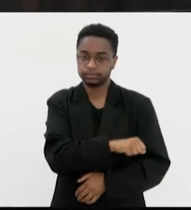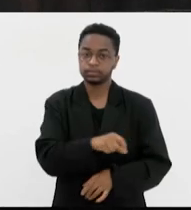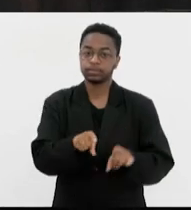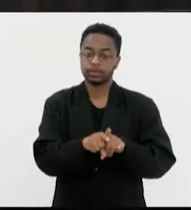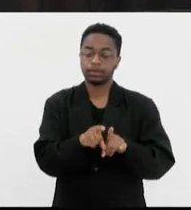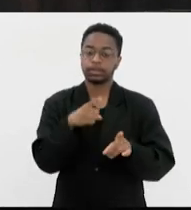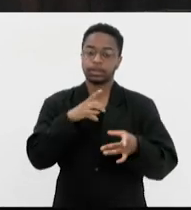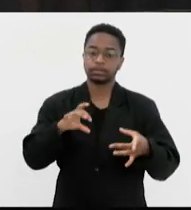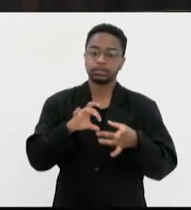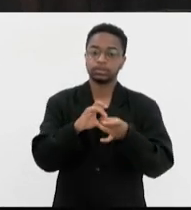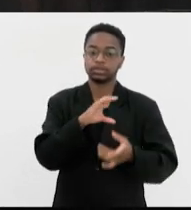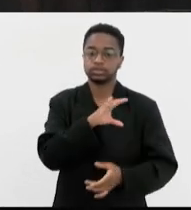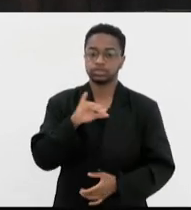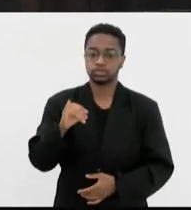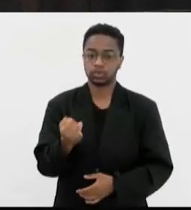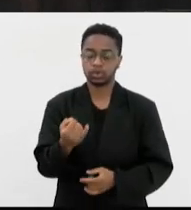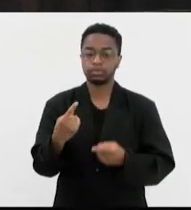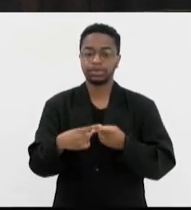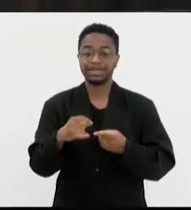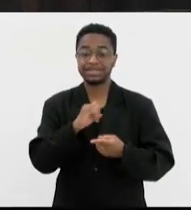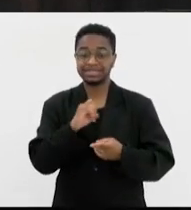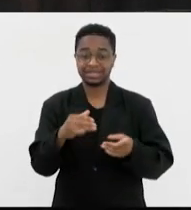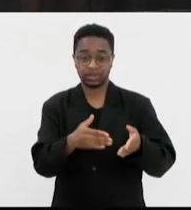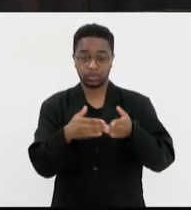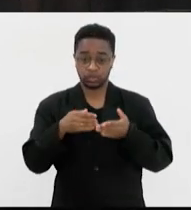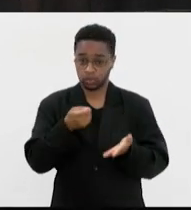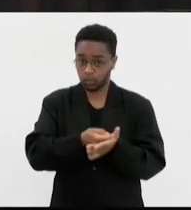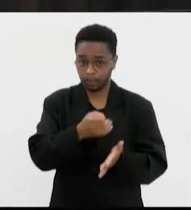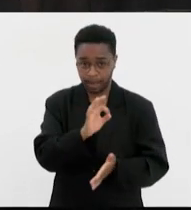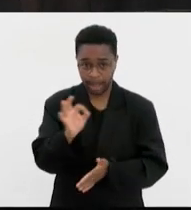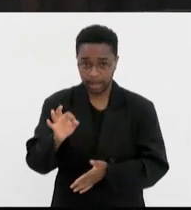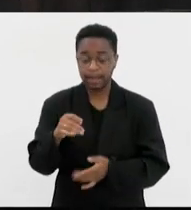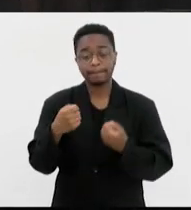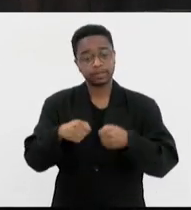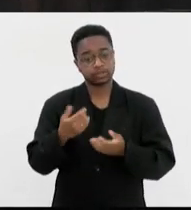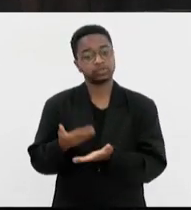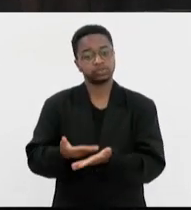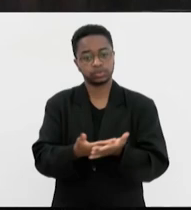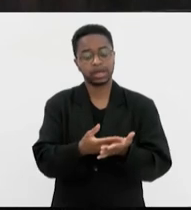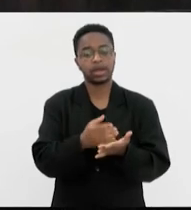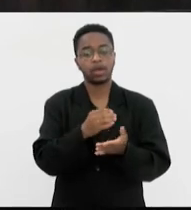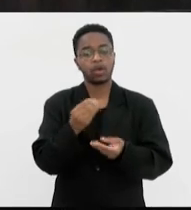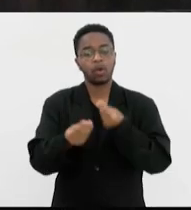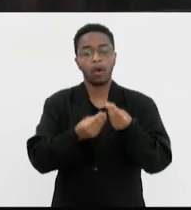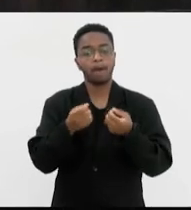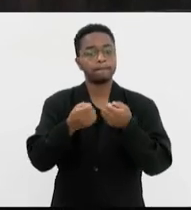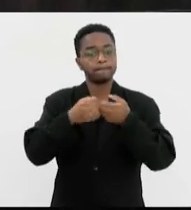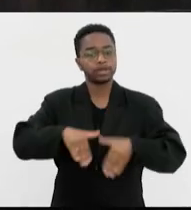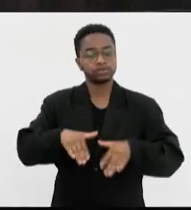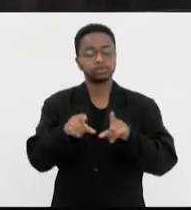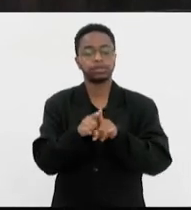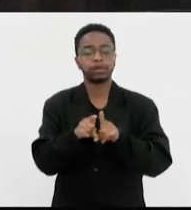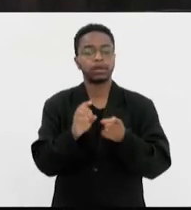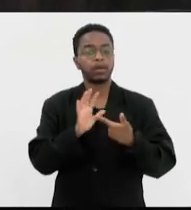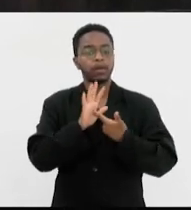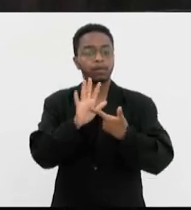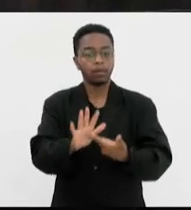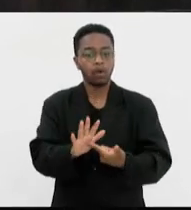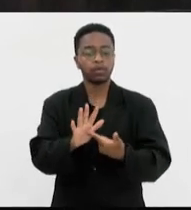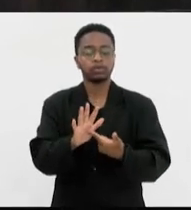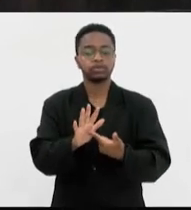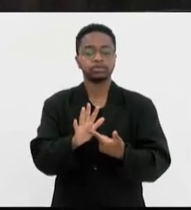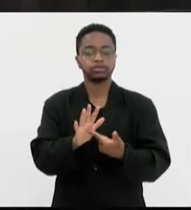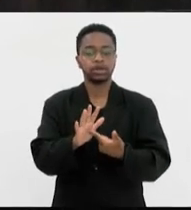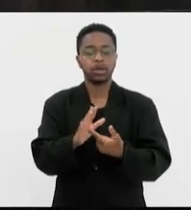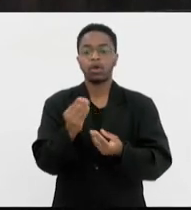CCJ, que para toda isenção fiscal tem que ter um estudo de impacto que demonstre, inclusive, a